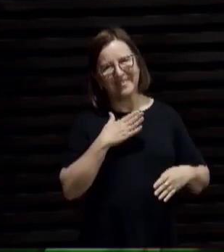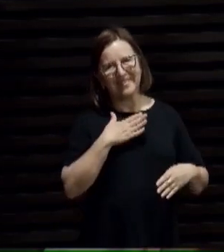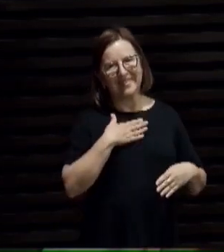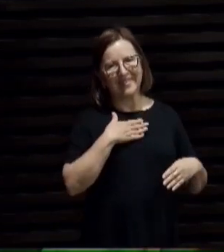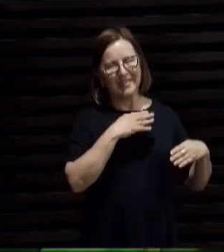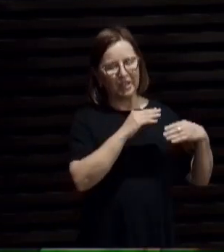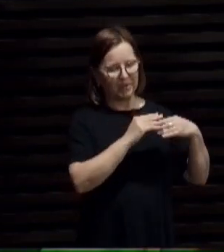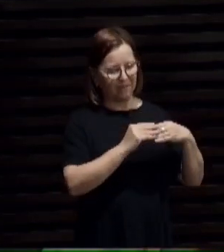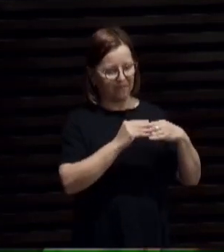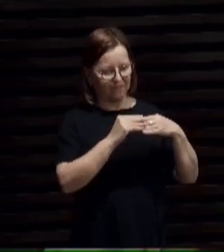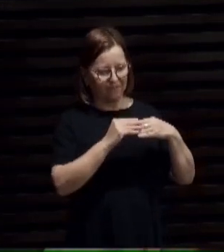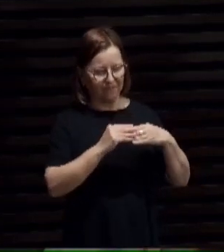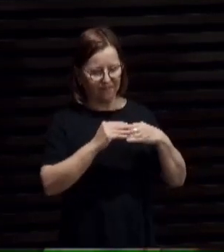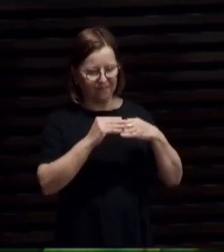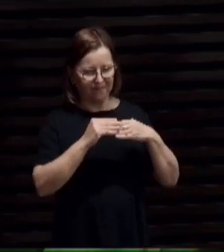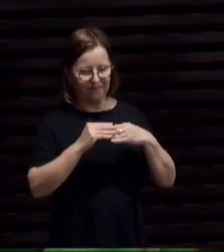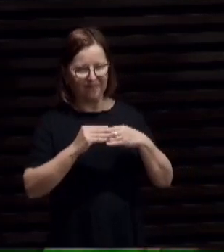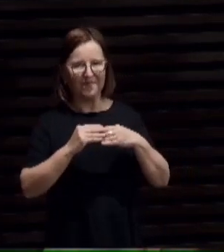mistério, que me